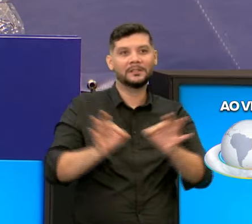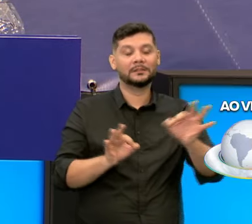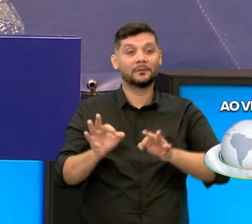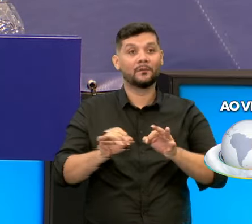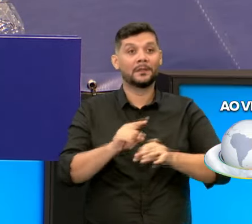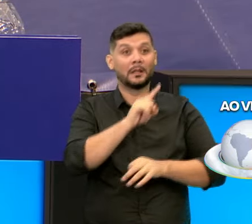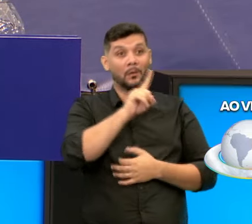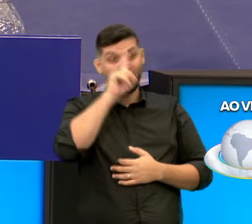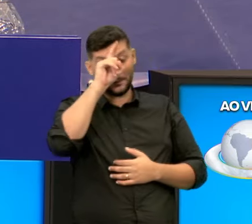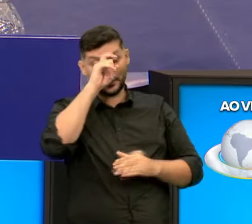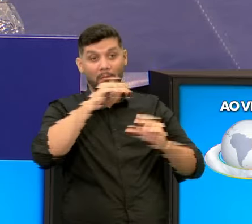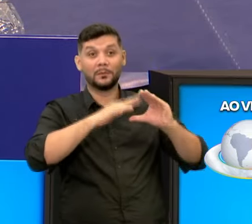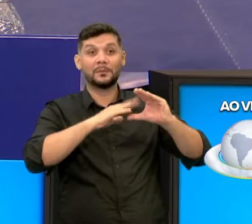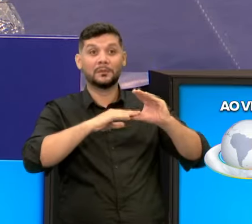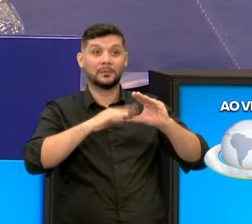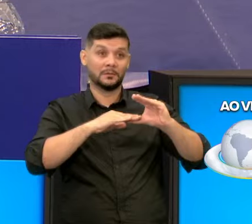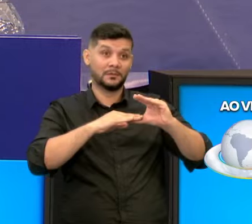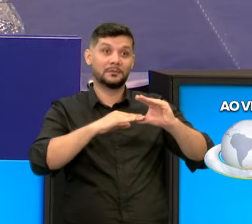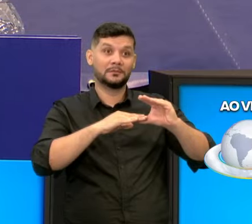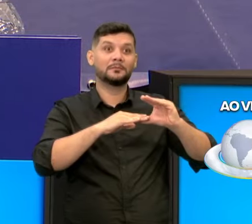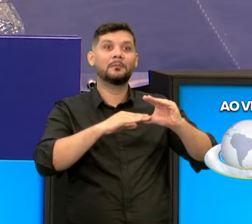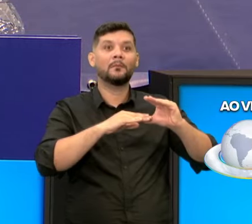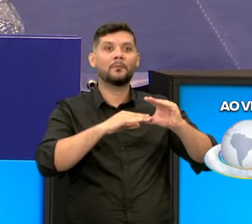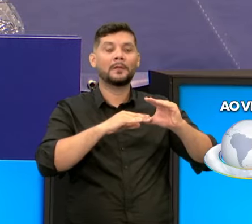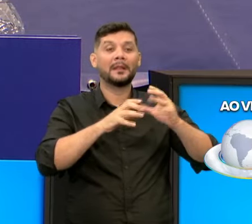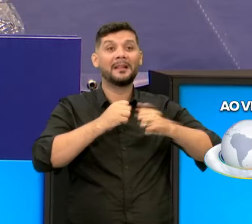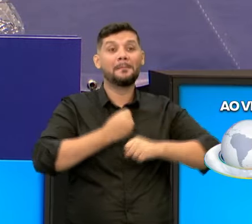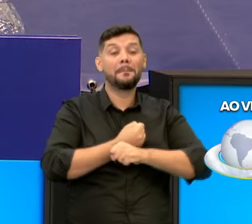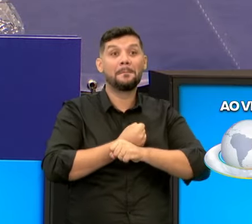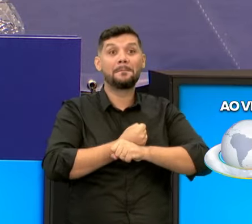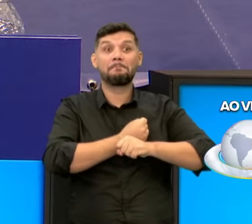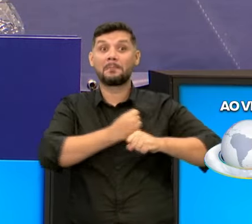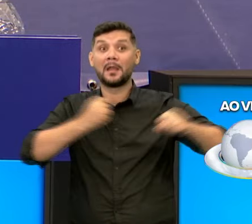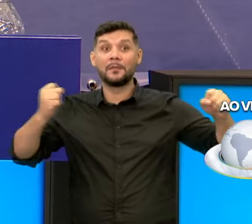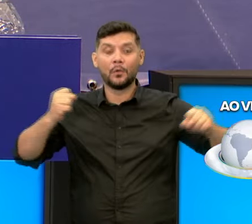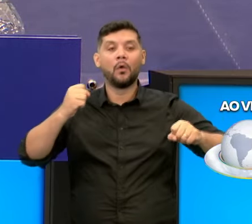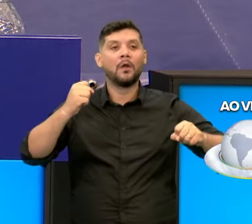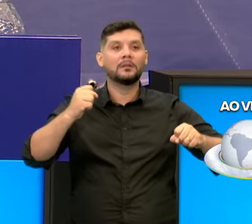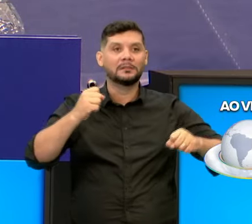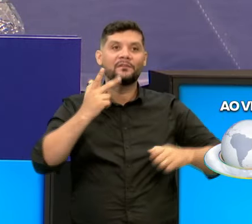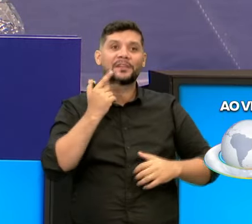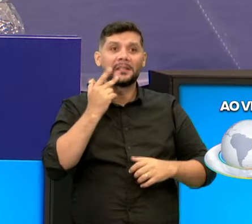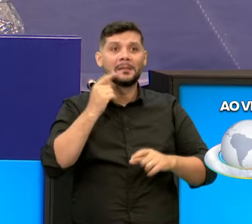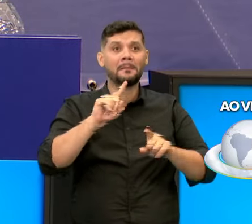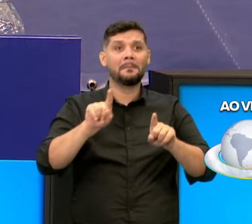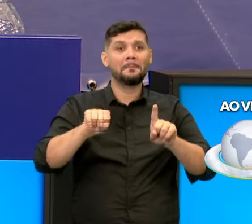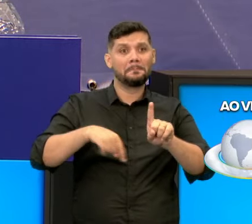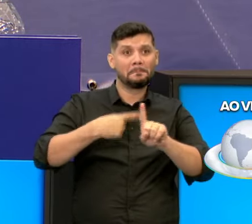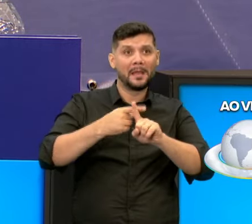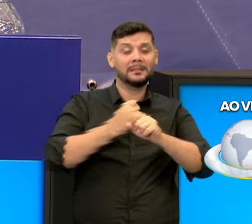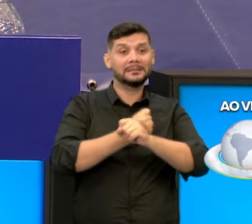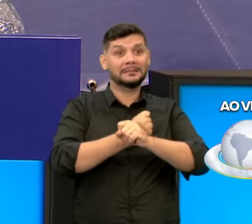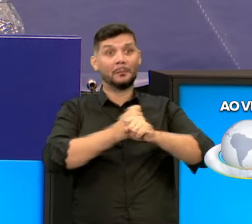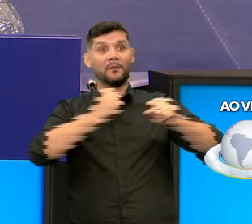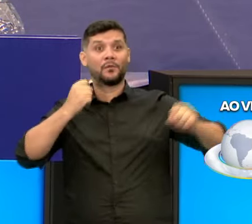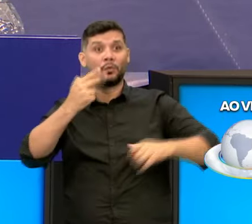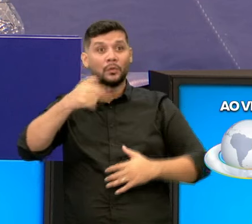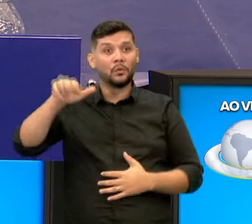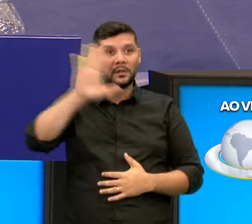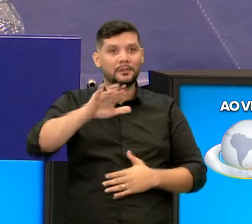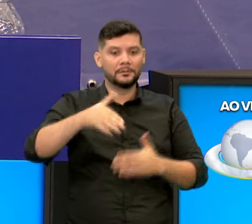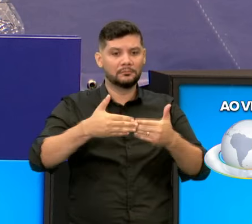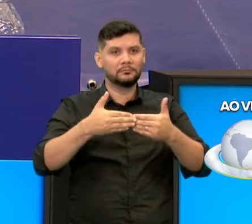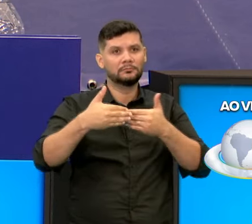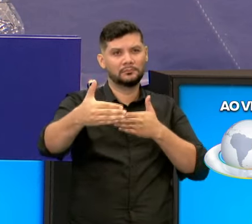680 leitos, será o maior hospital aqui do Ceará e um dos maiores do Nordeste. Será entregue nos próximos meses, será entregue